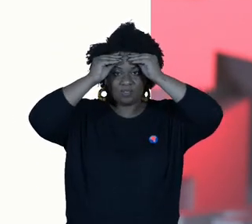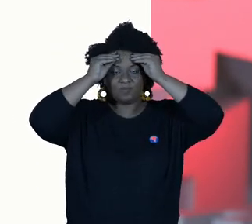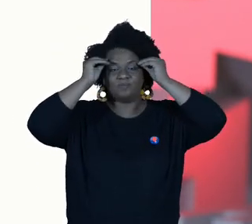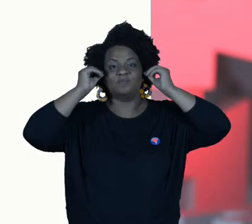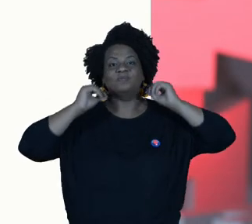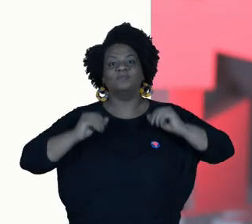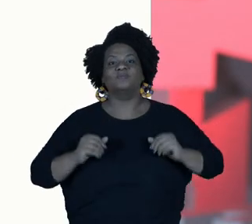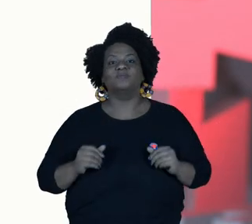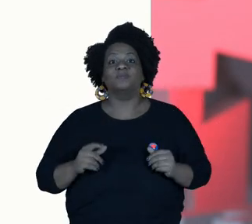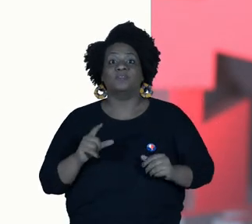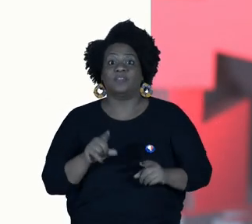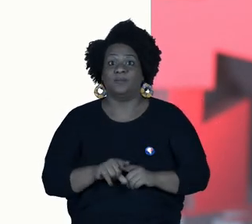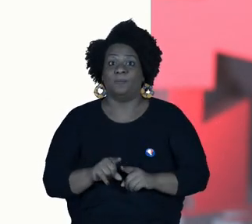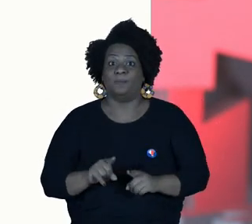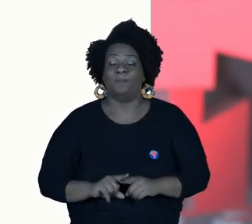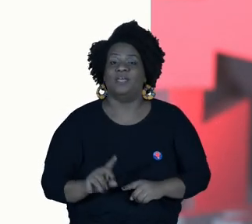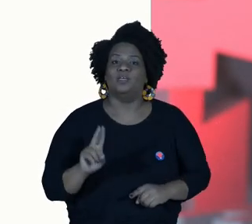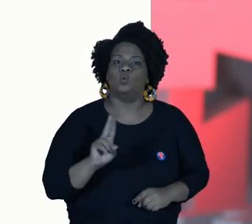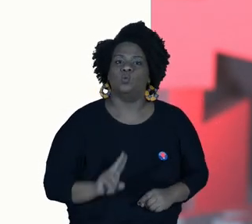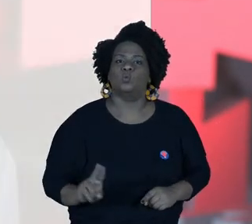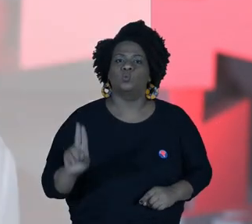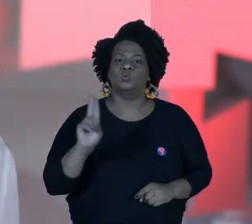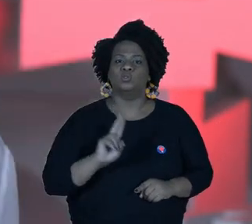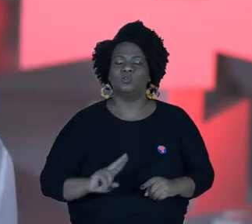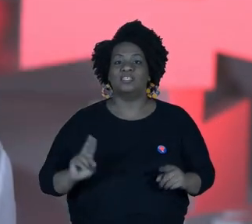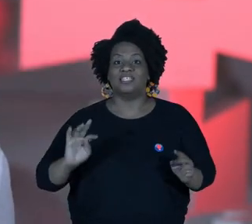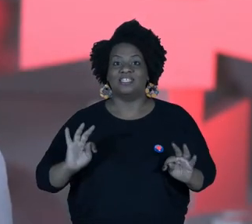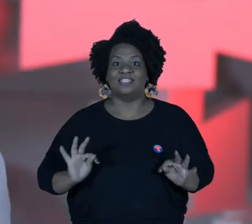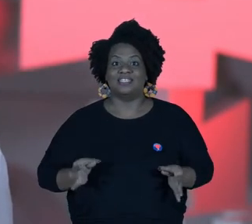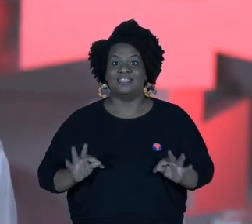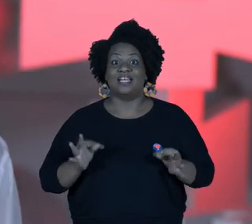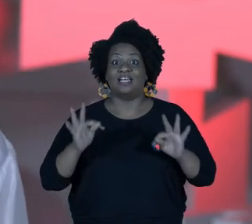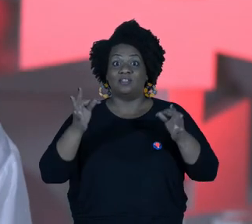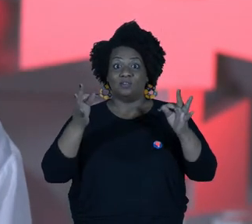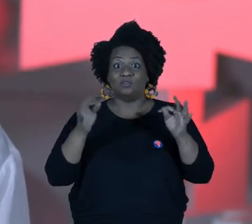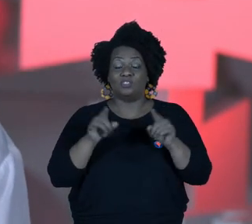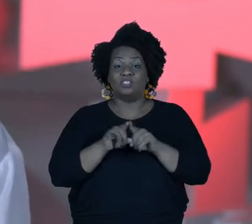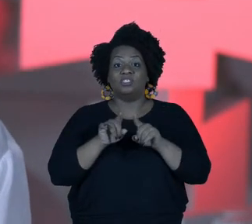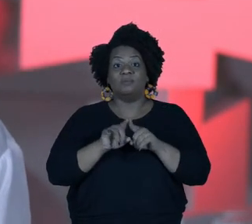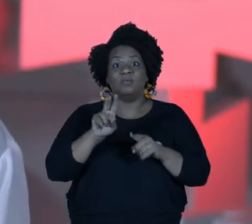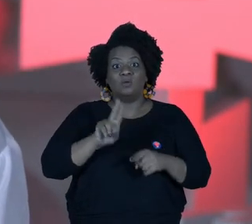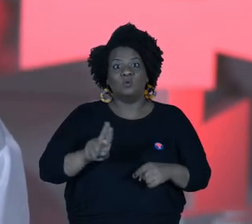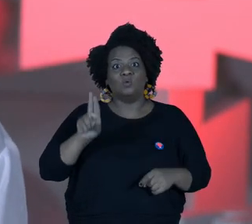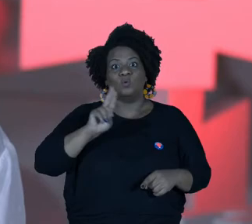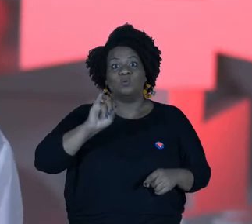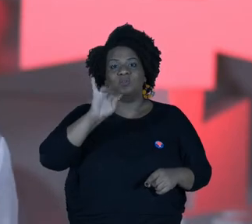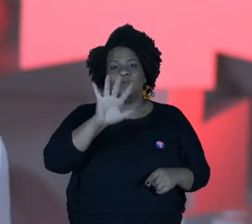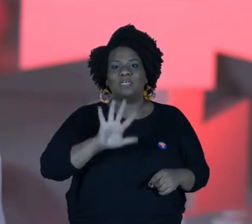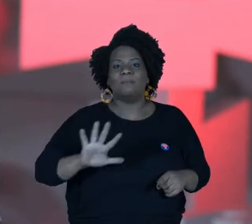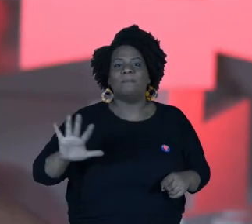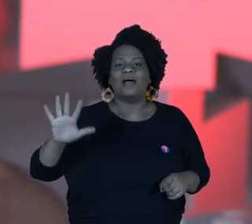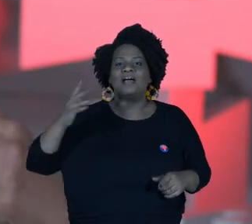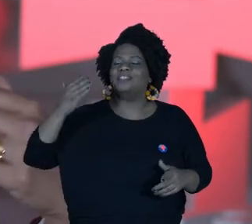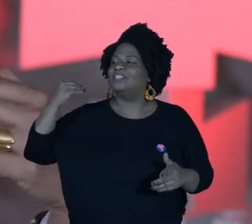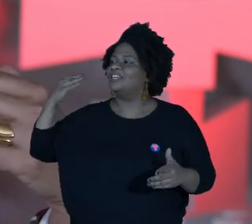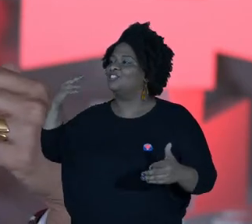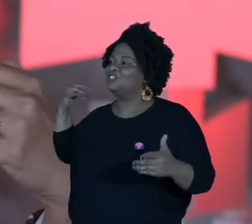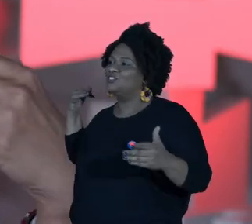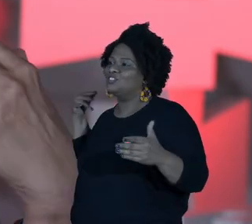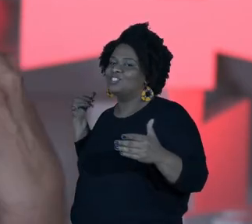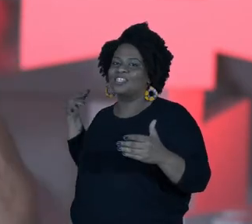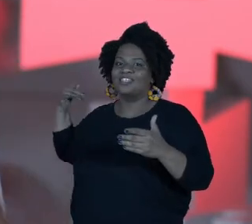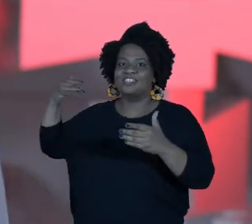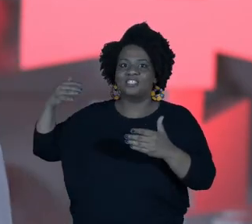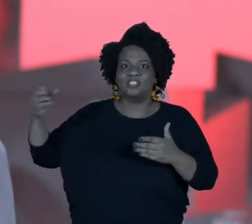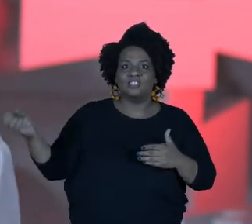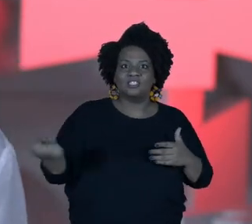E do uso de tecnologias e do uso de imagens antigas misturadas a imagens novas.